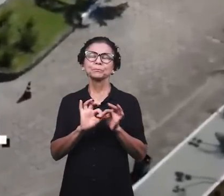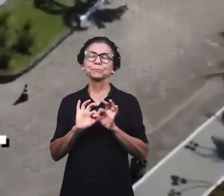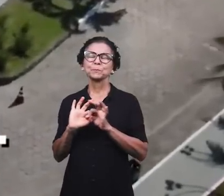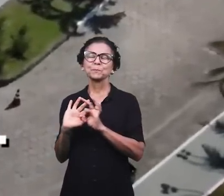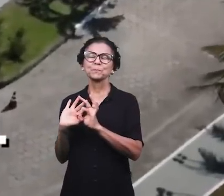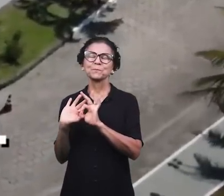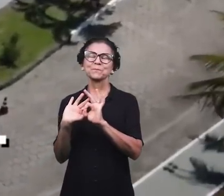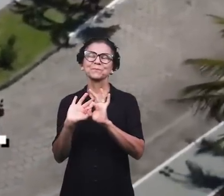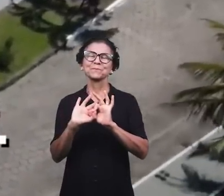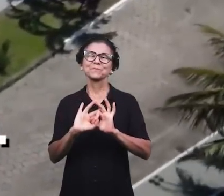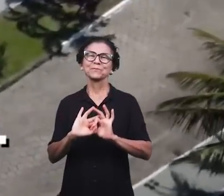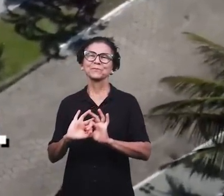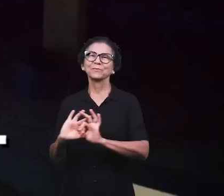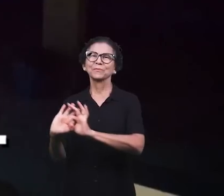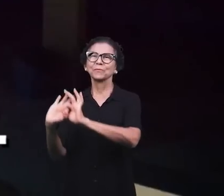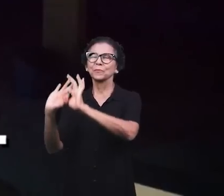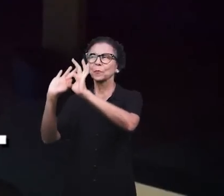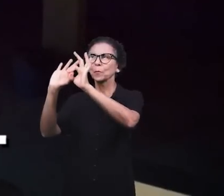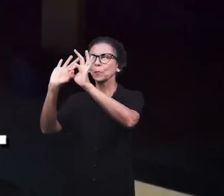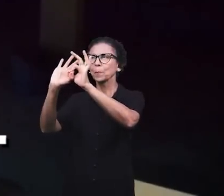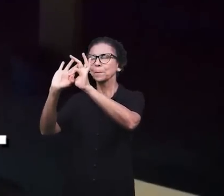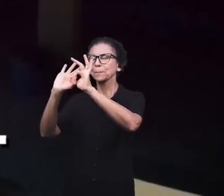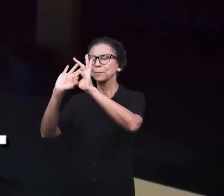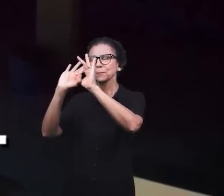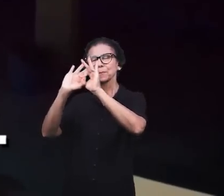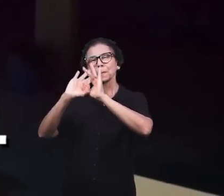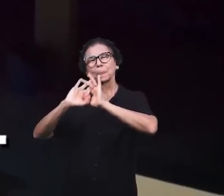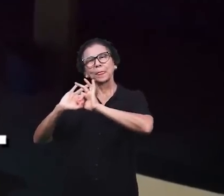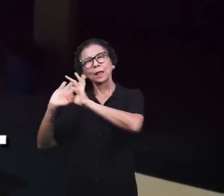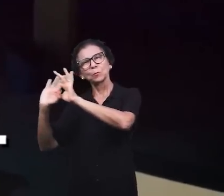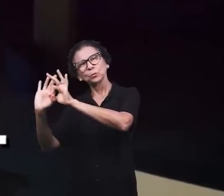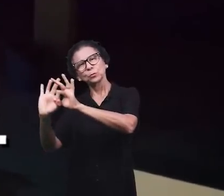e uma plena